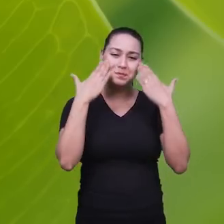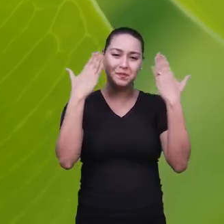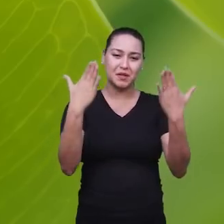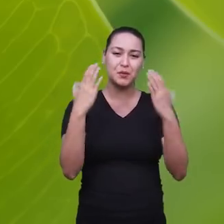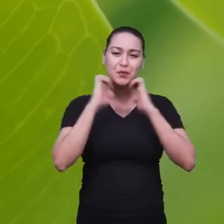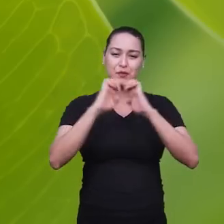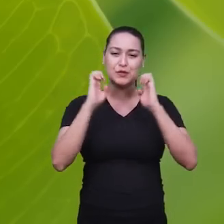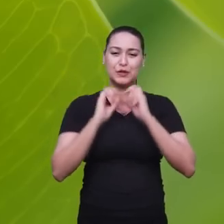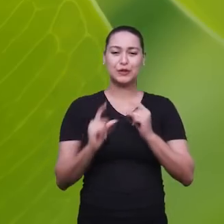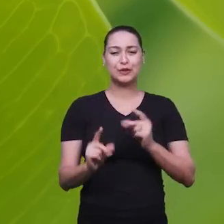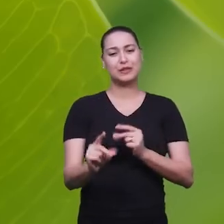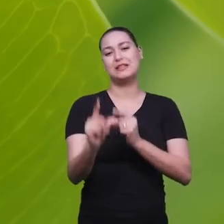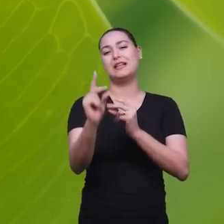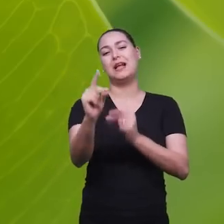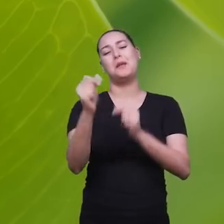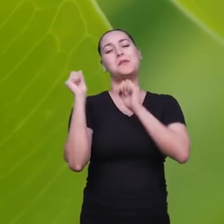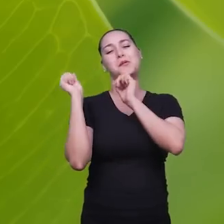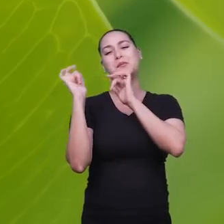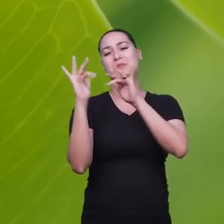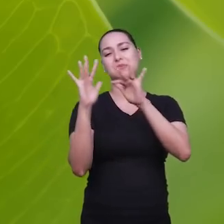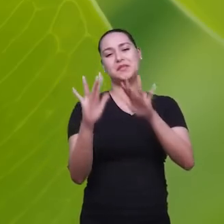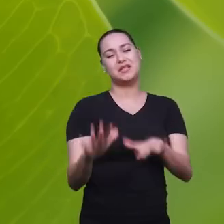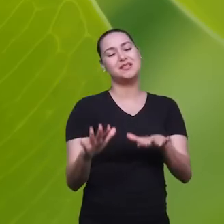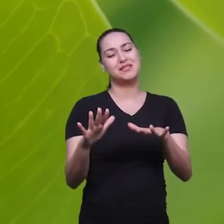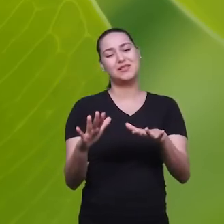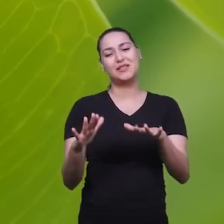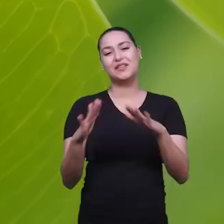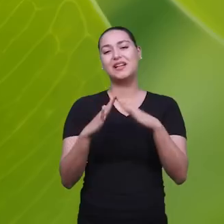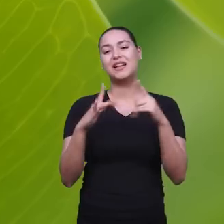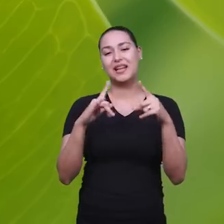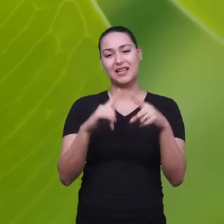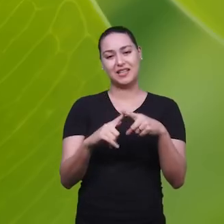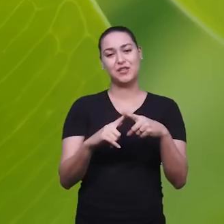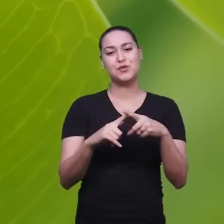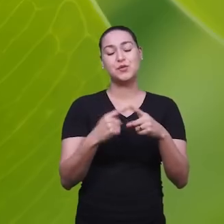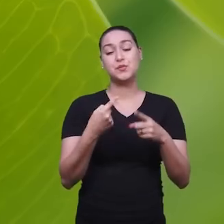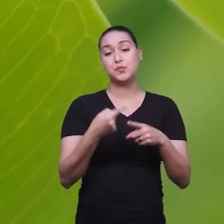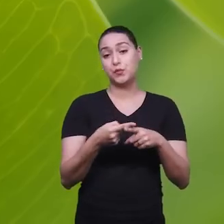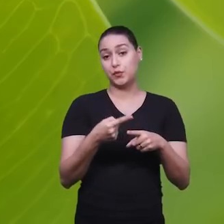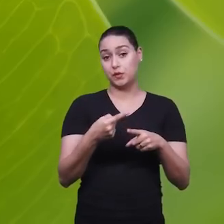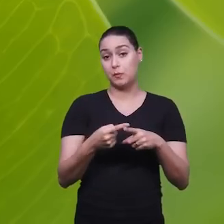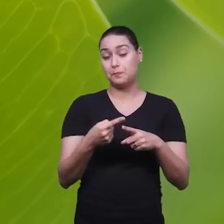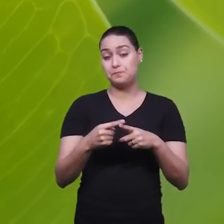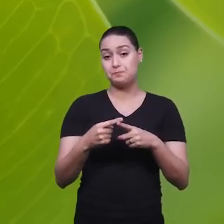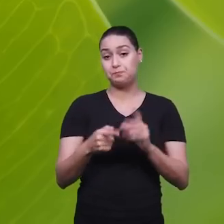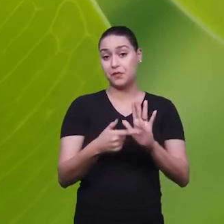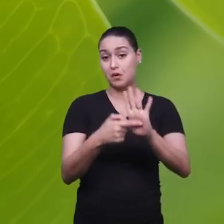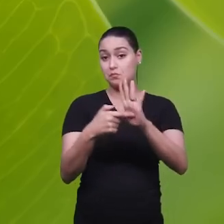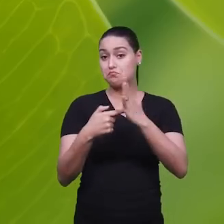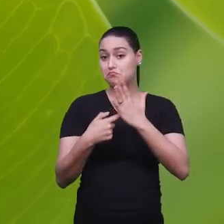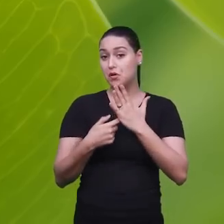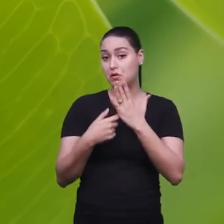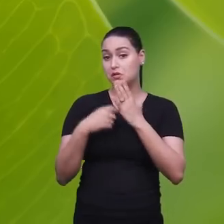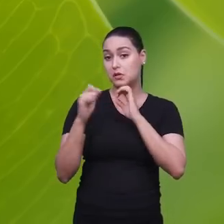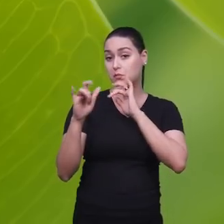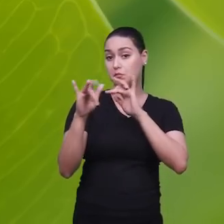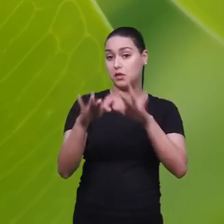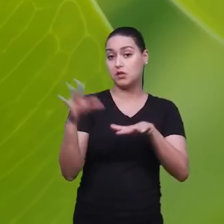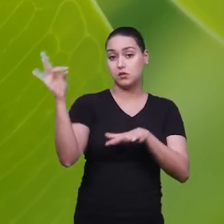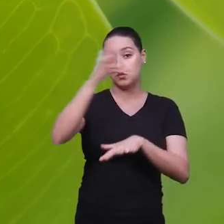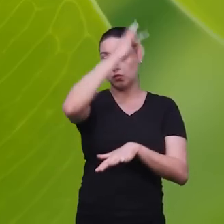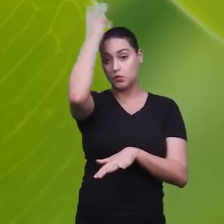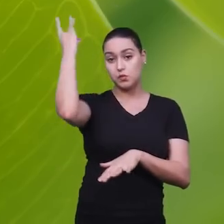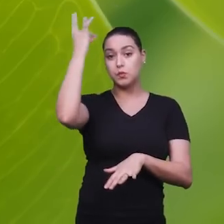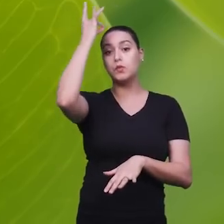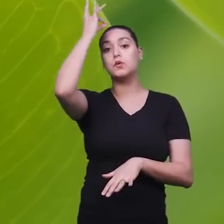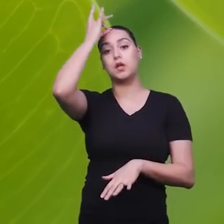programa Anunciando o Evangelho Eterno, ele tem sido uma grande bênção na vida da igreja, nos mostrando assim a bênção